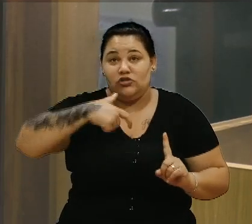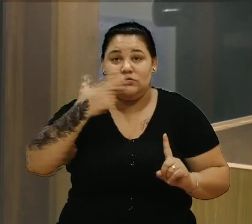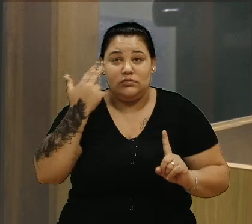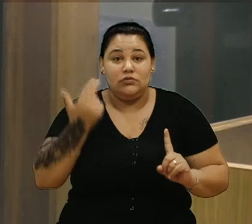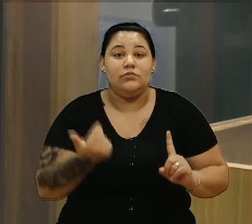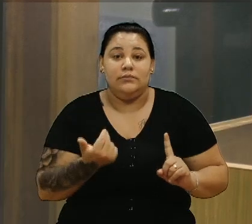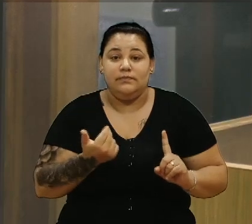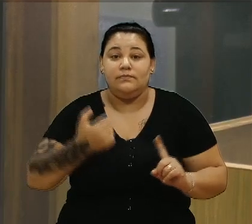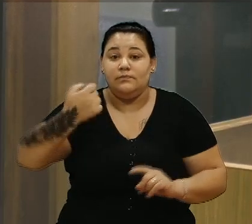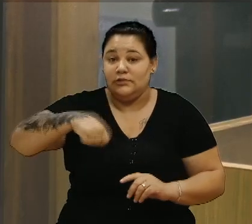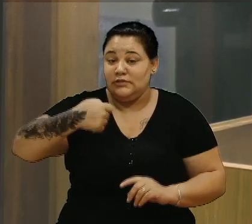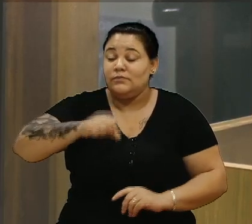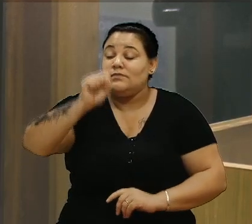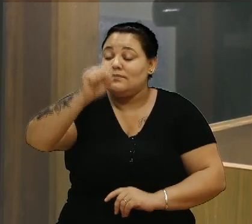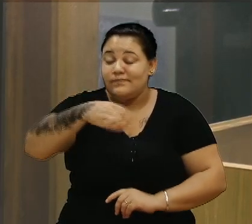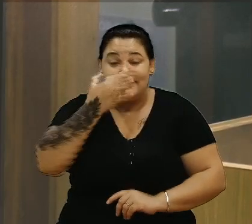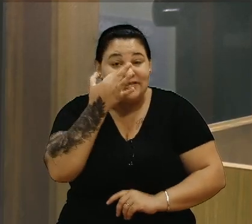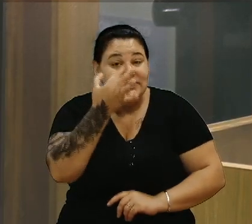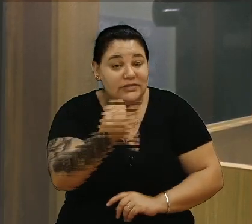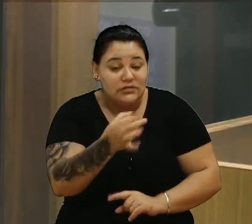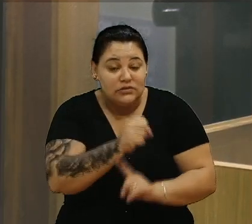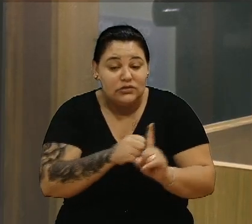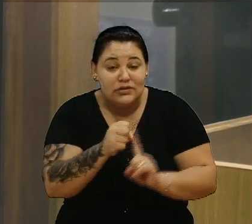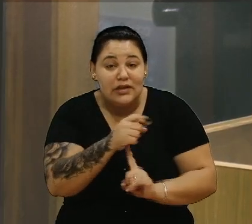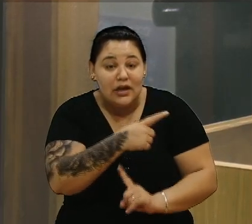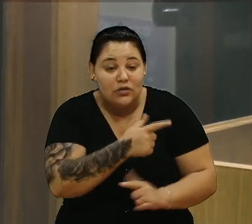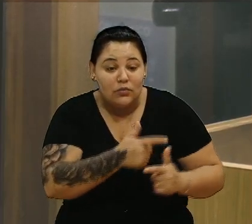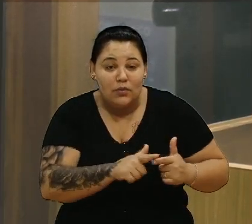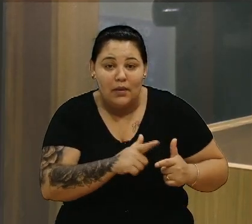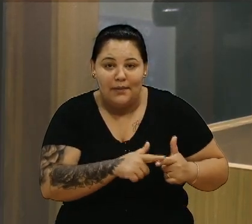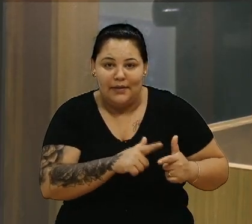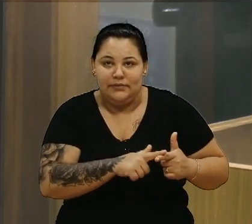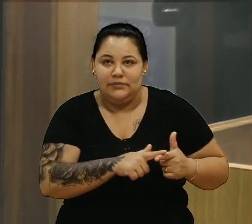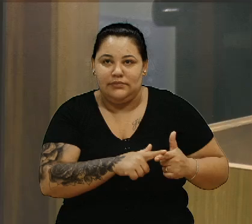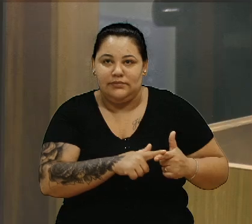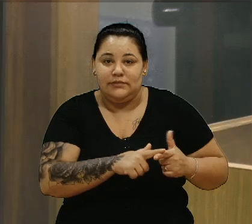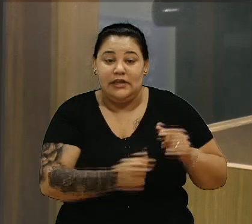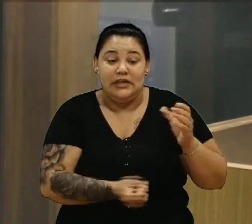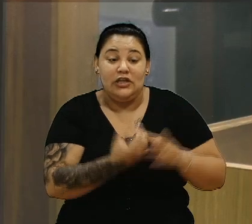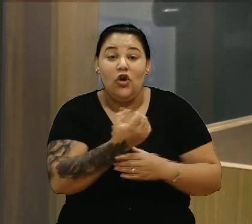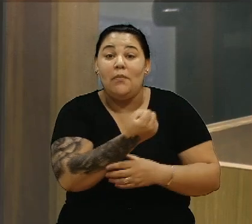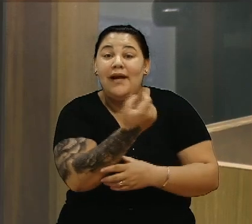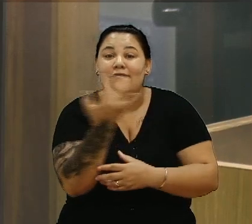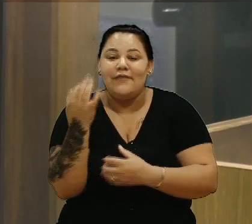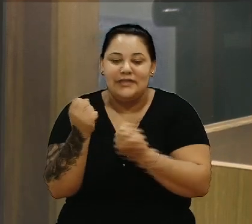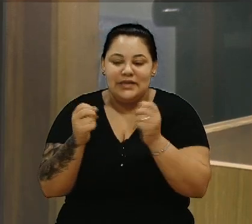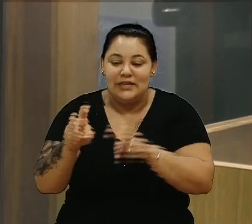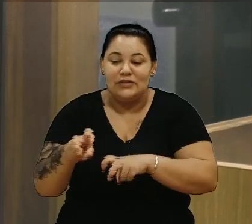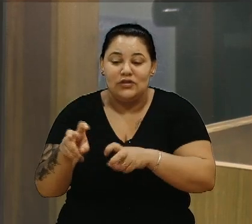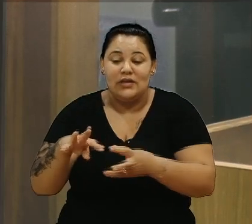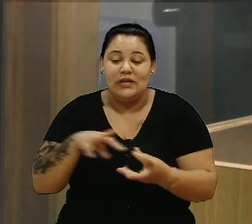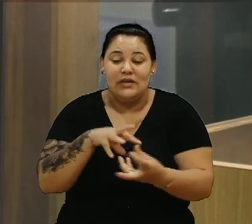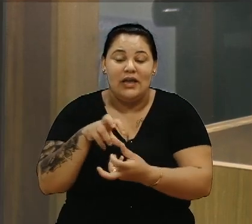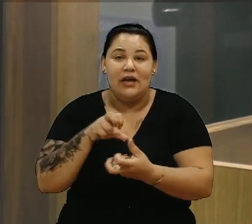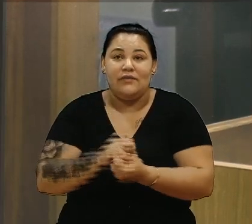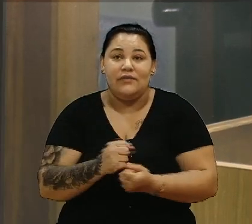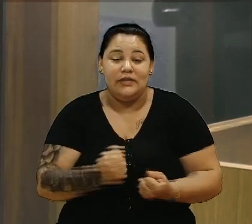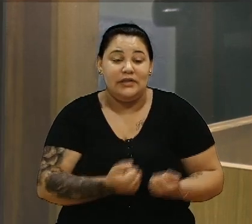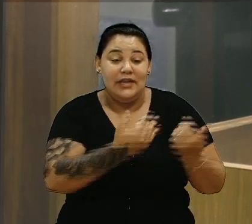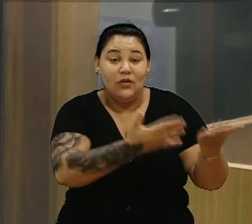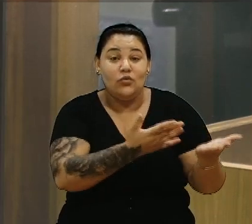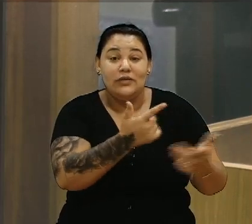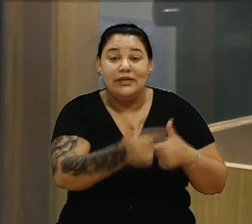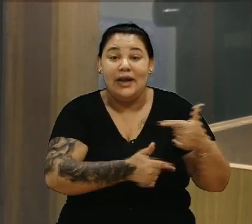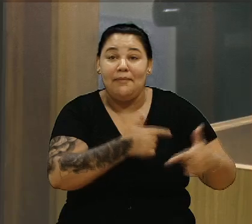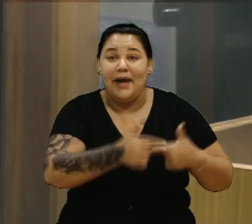Devemos sim alertar, sim, a sociedade sobre esse problema. Sabará criou uma fazenda sustentável para recuperar as pessoas, dando a elas um trabalho digno,